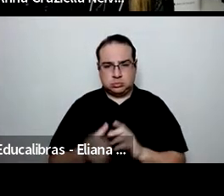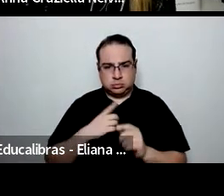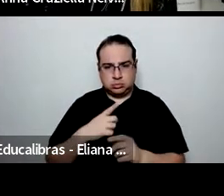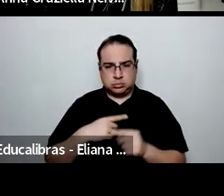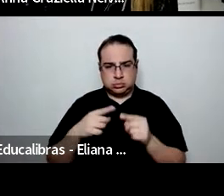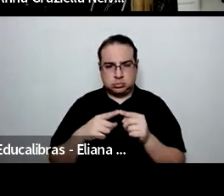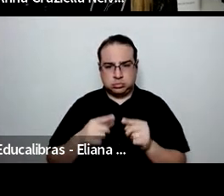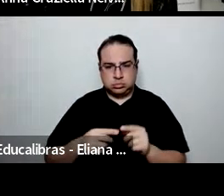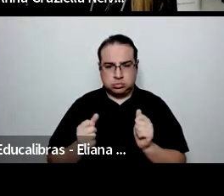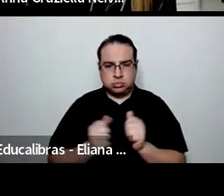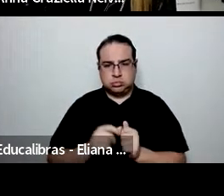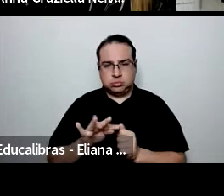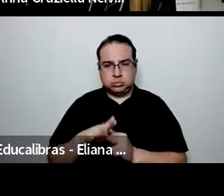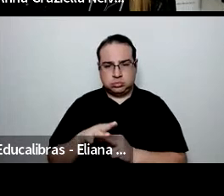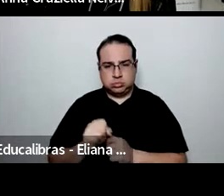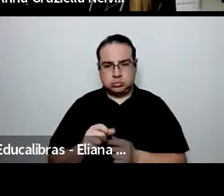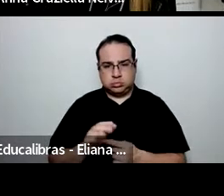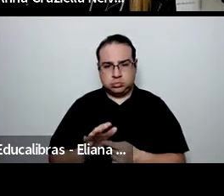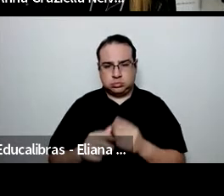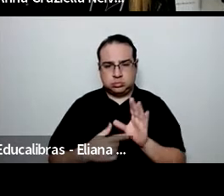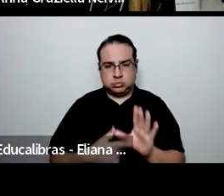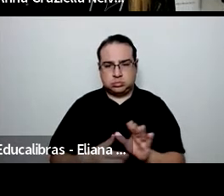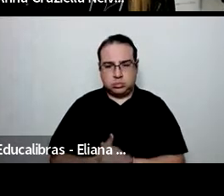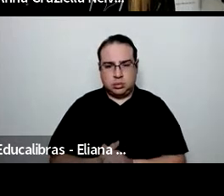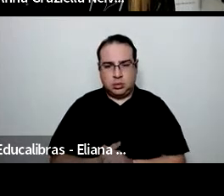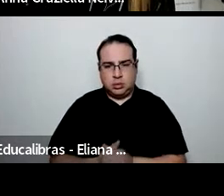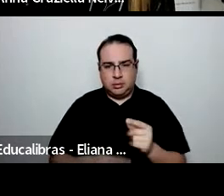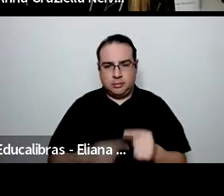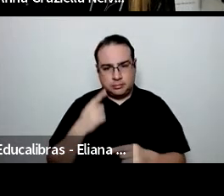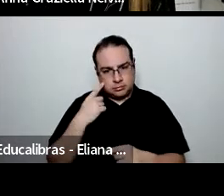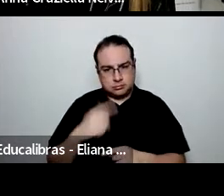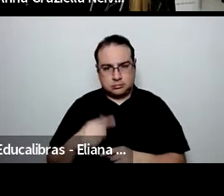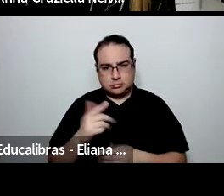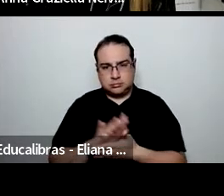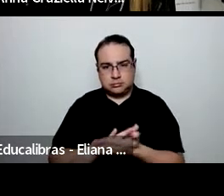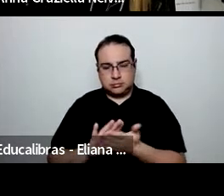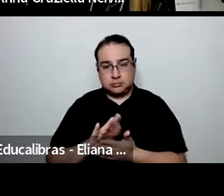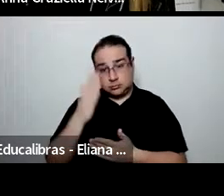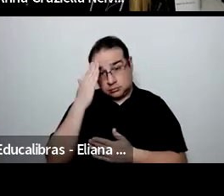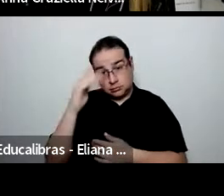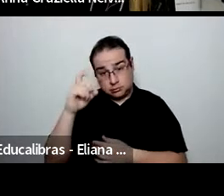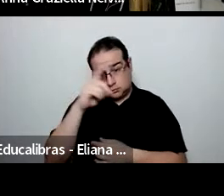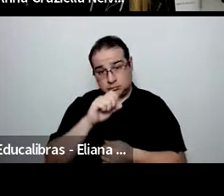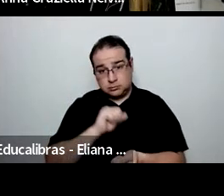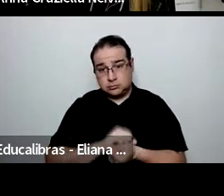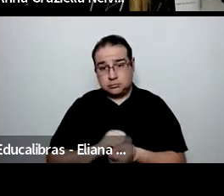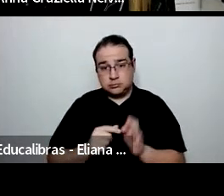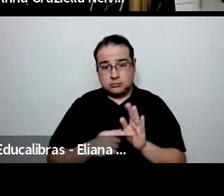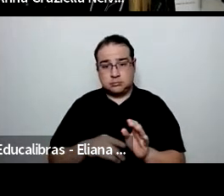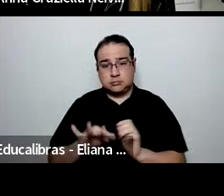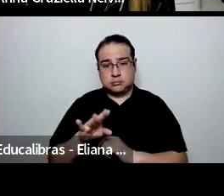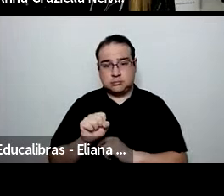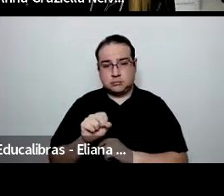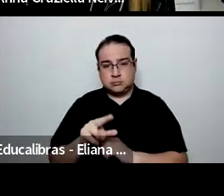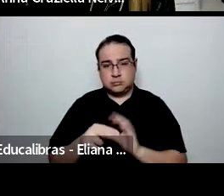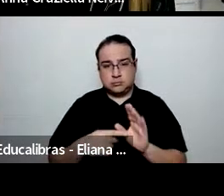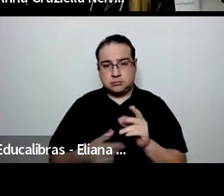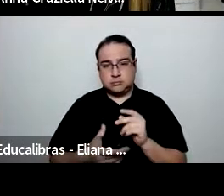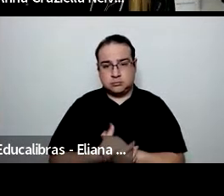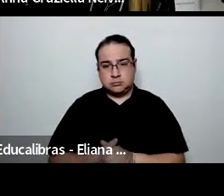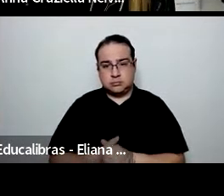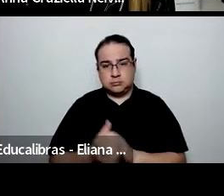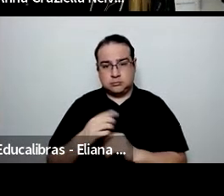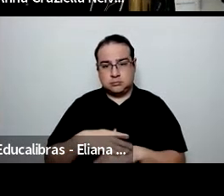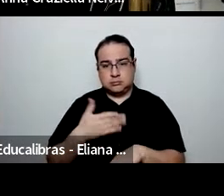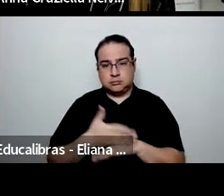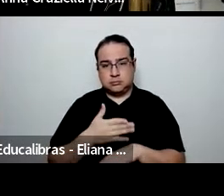eventos dessa magnitude a entendo que não seria tão difícil se trazer aos autos testemunhas